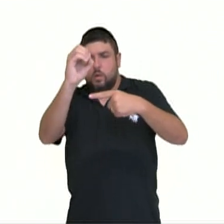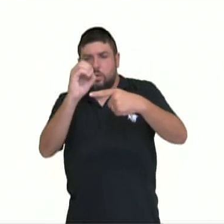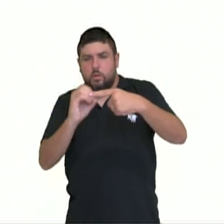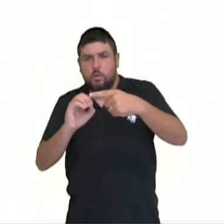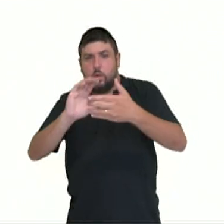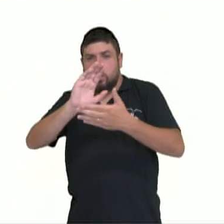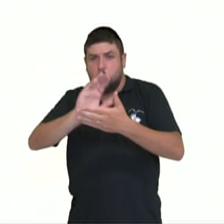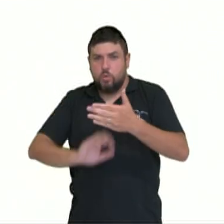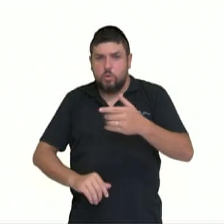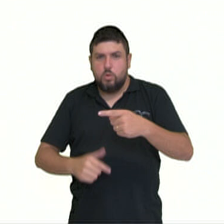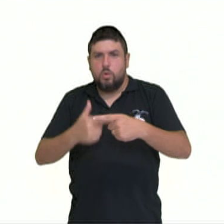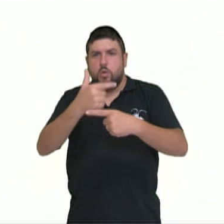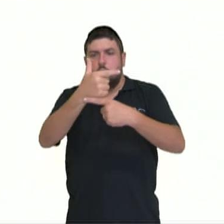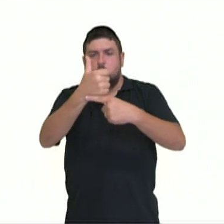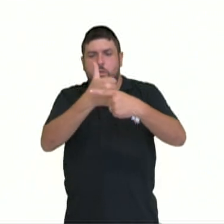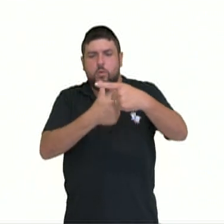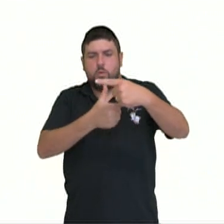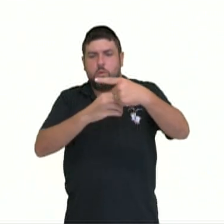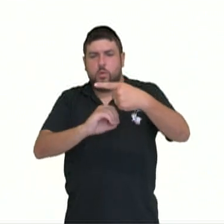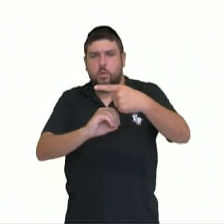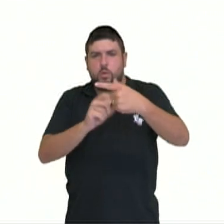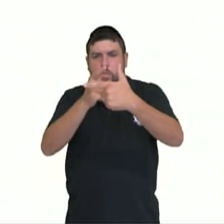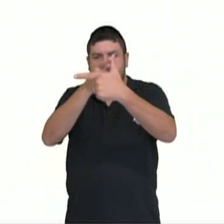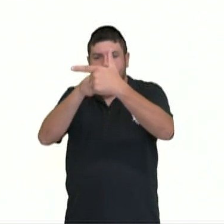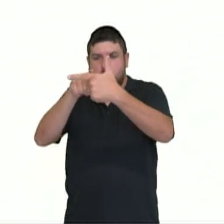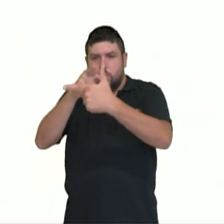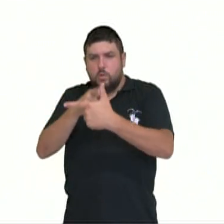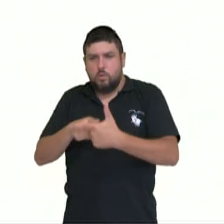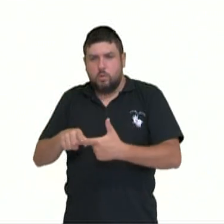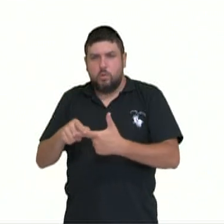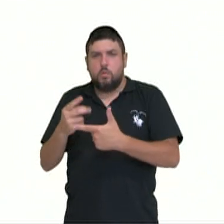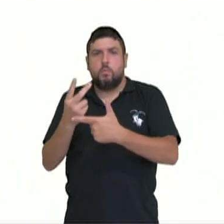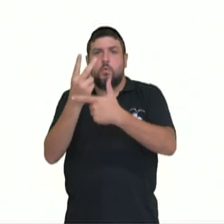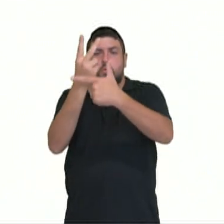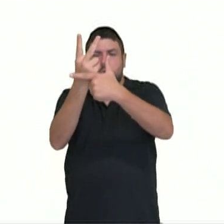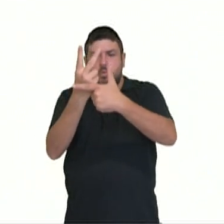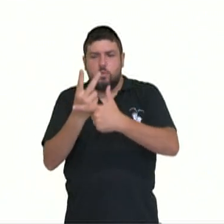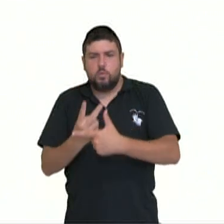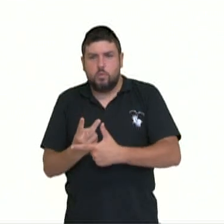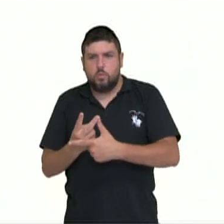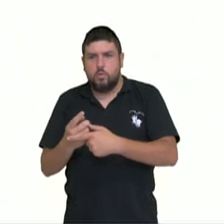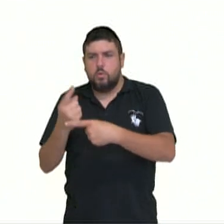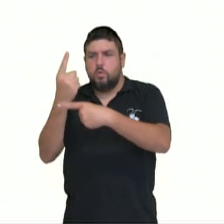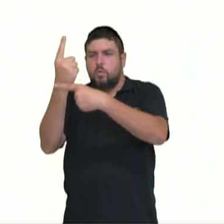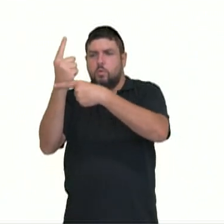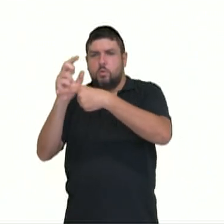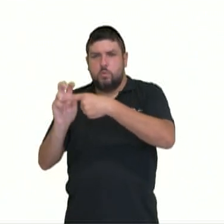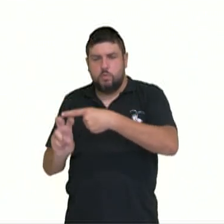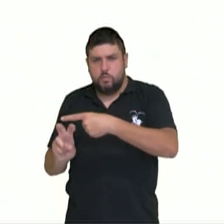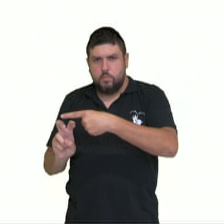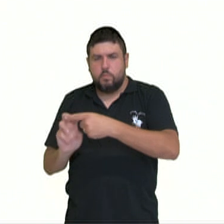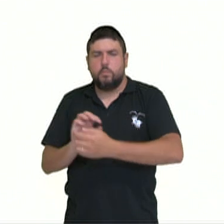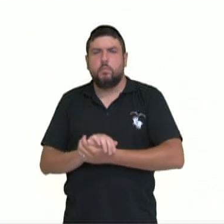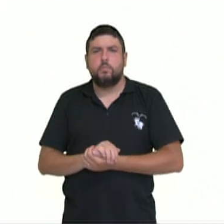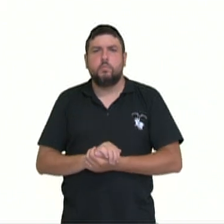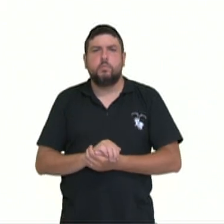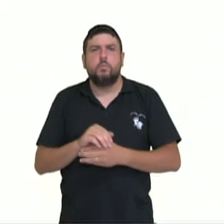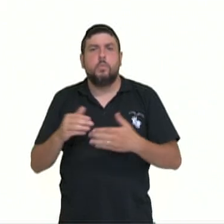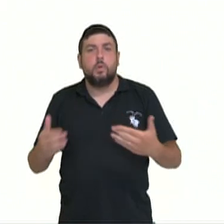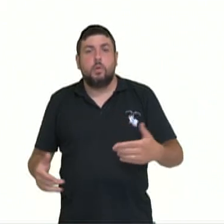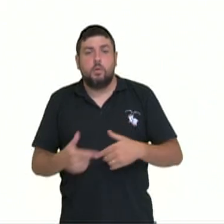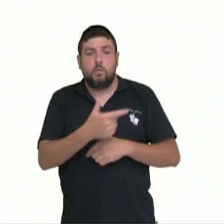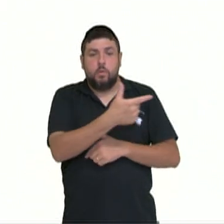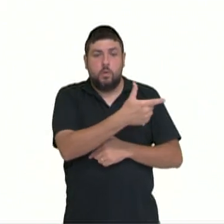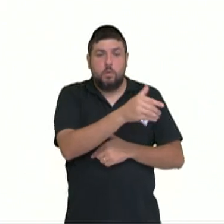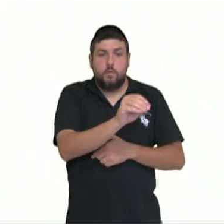2 décimos, divide por 5, por 2 vai ficar 1/5, ou seja, 20%